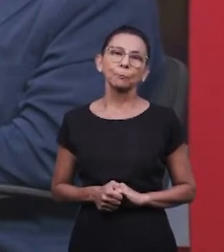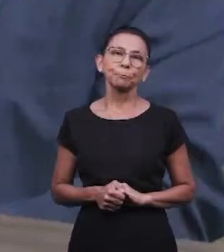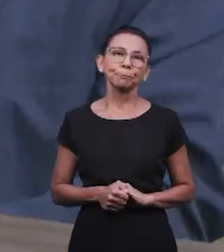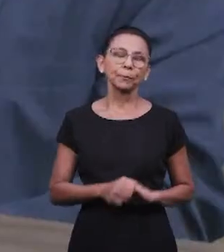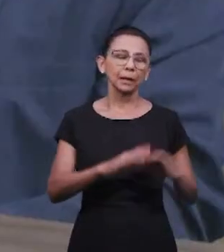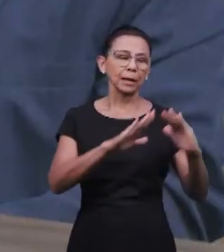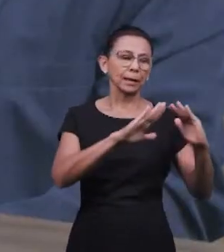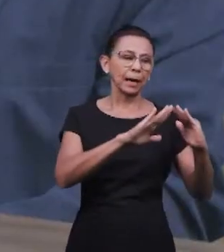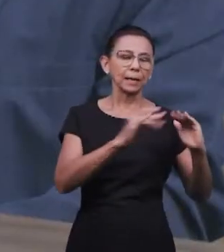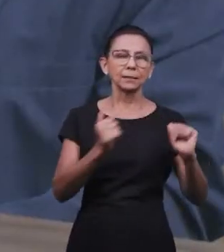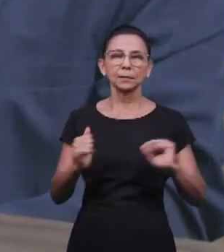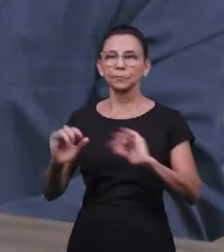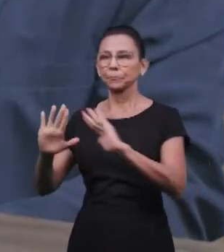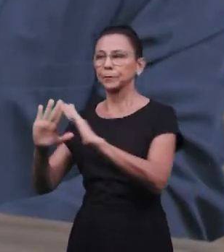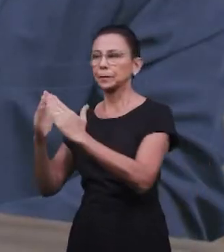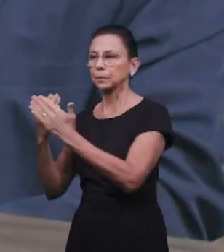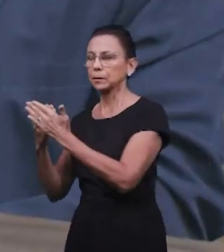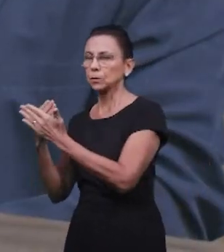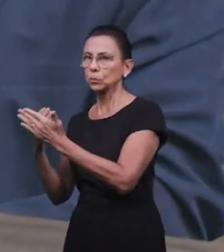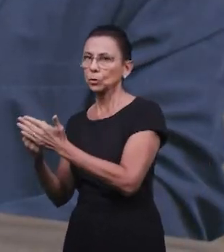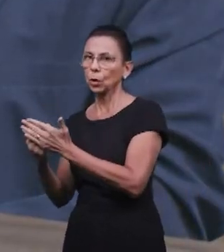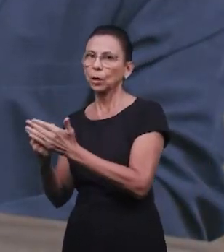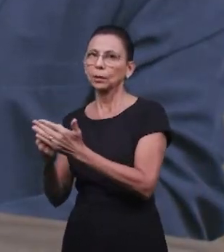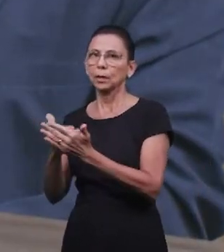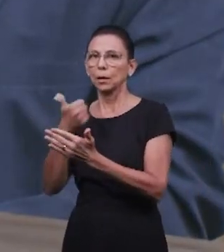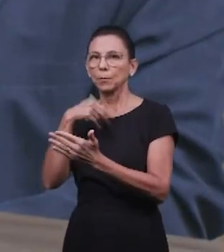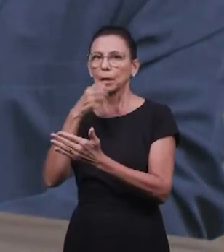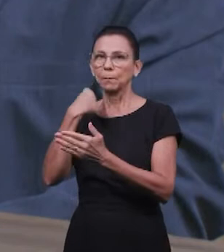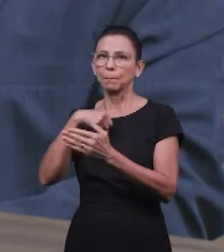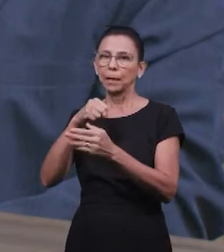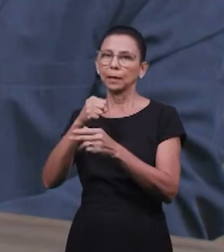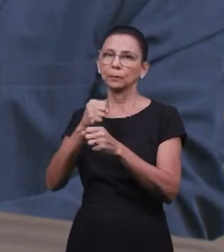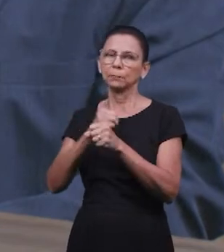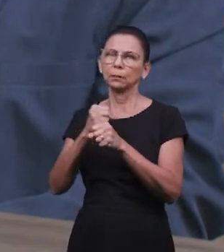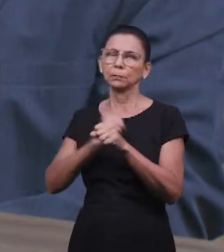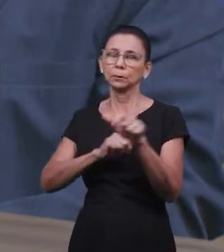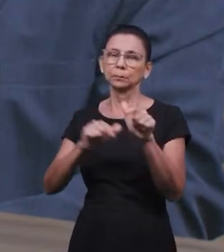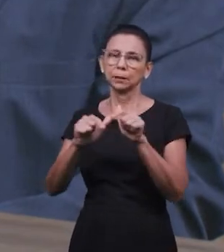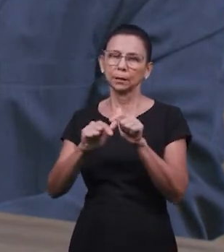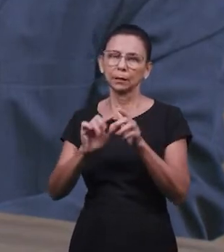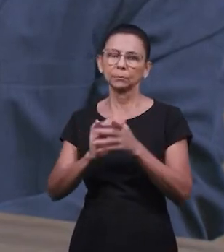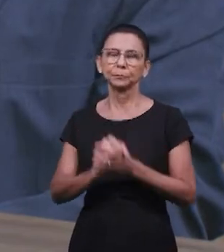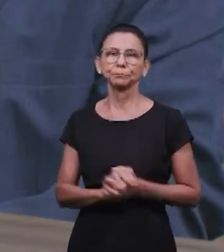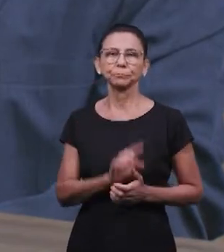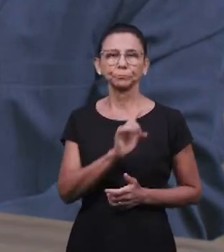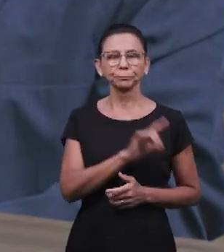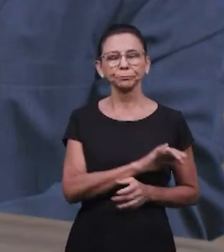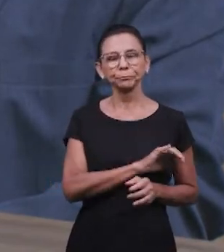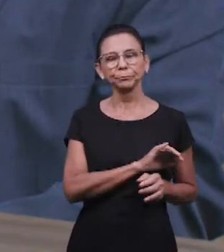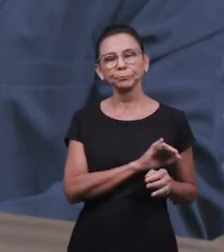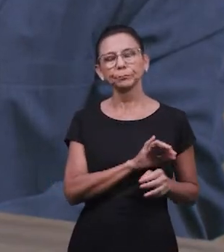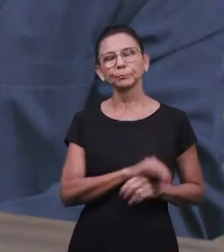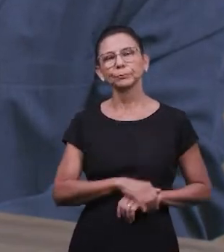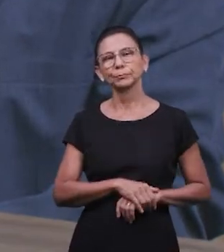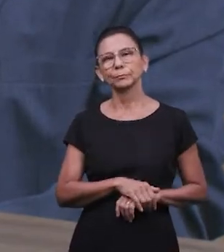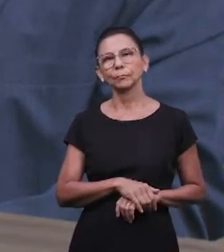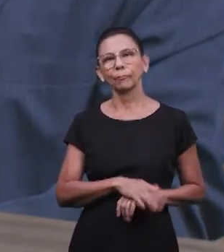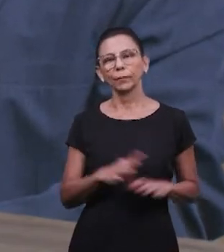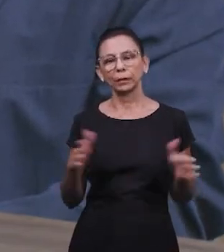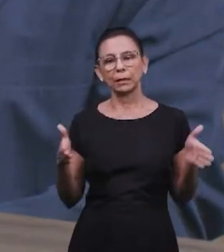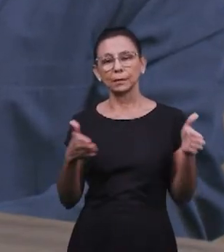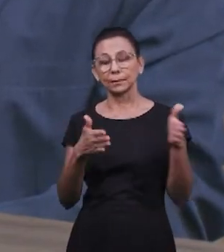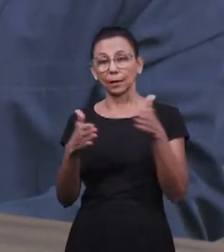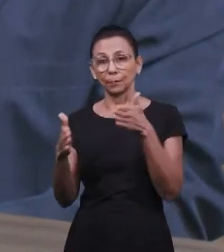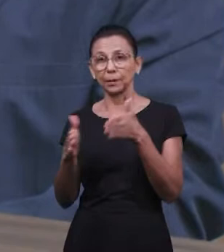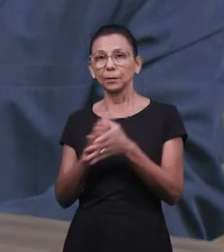ambos, trabalharam fora. Então, no trajeto de casa para a escola, minha mãe nos fazia decorar um texto bíblico, um